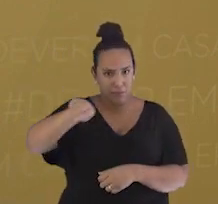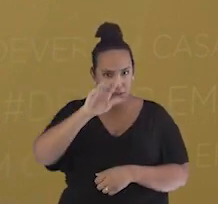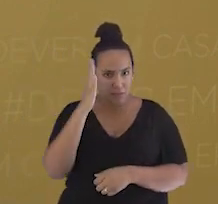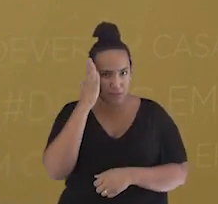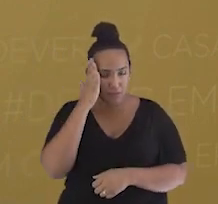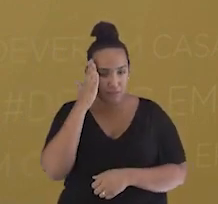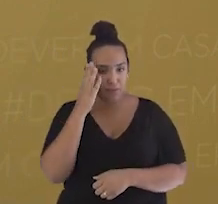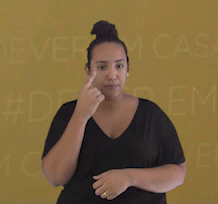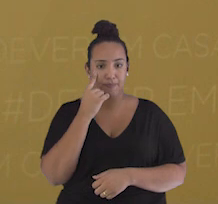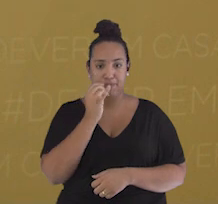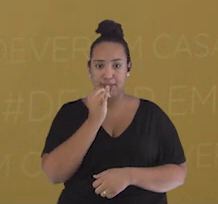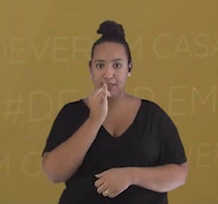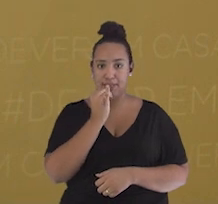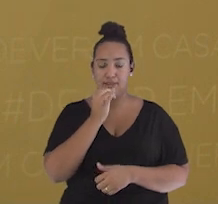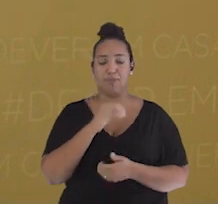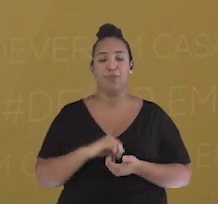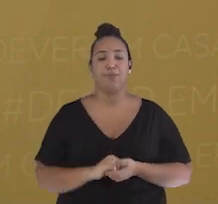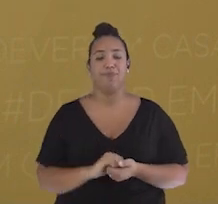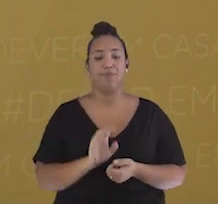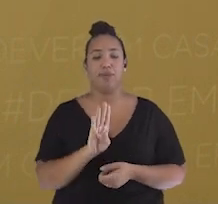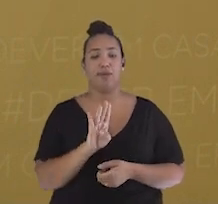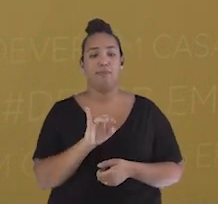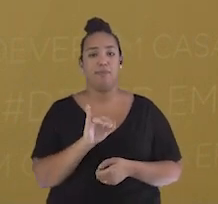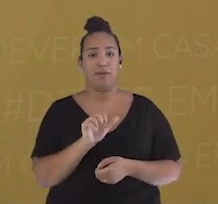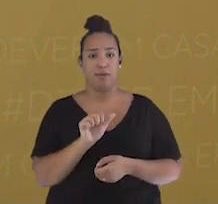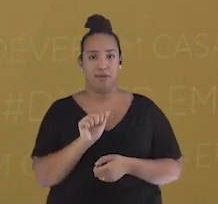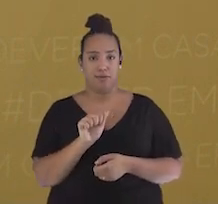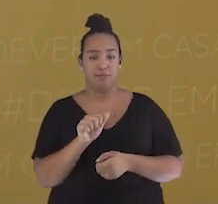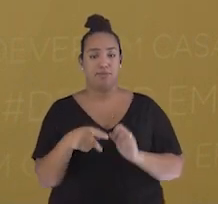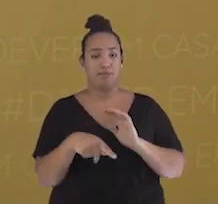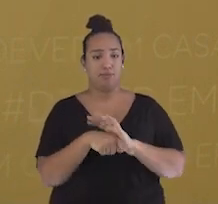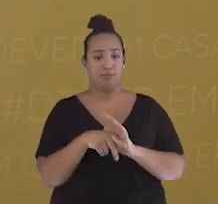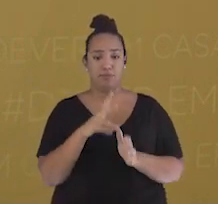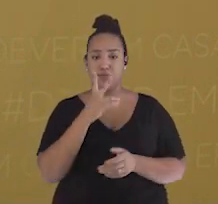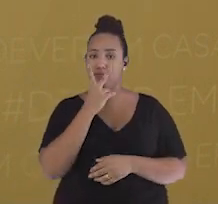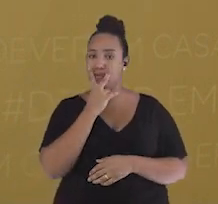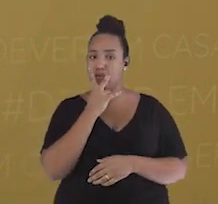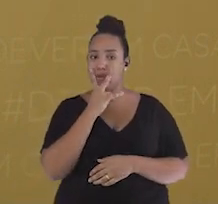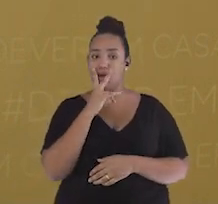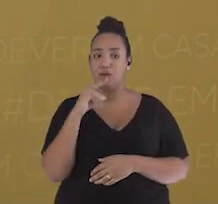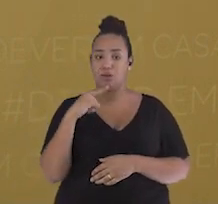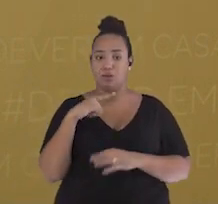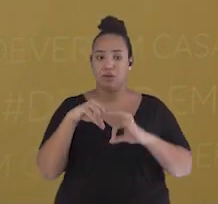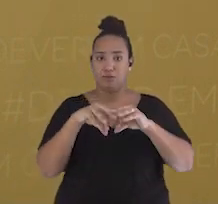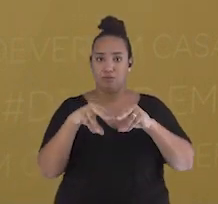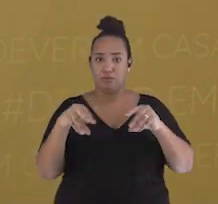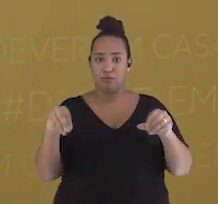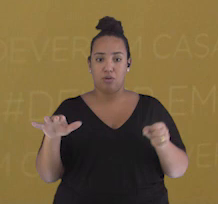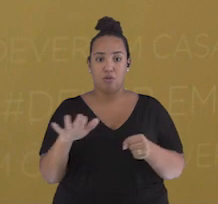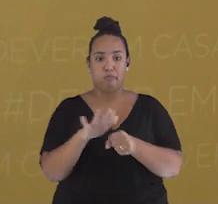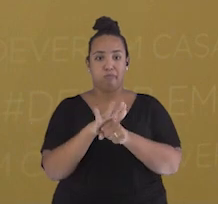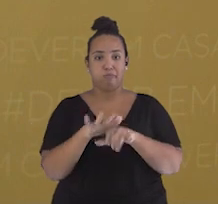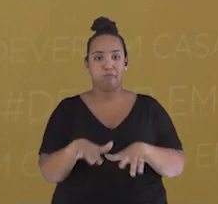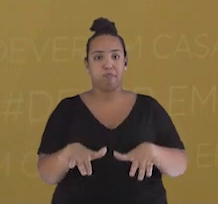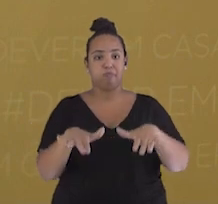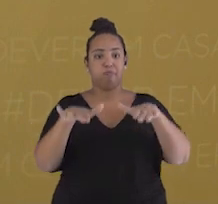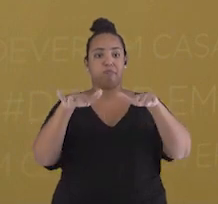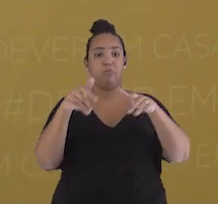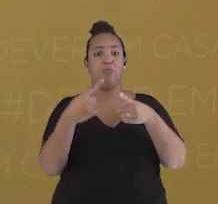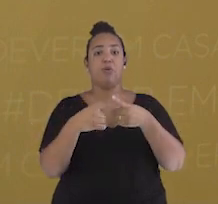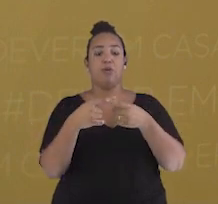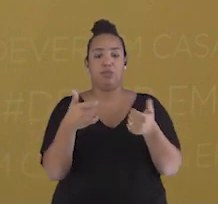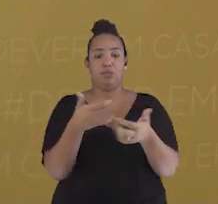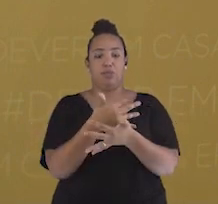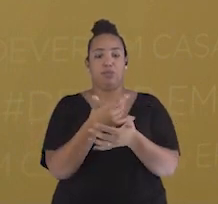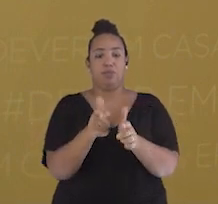sendo modificado. Por exemplo, o Espírito Santo possui áreas que foram aterradas para ampliar a área